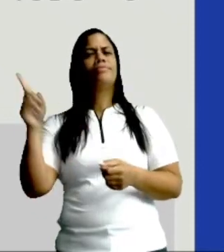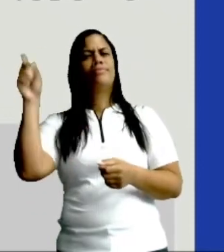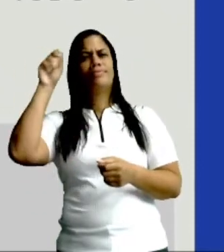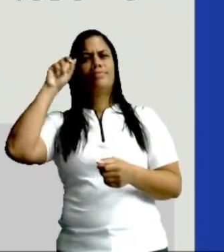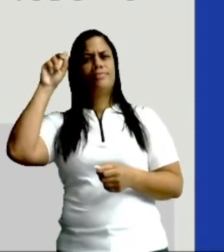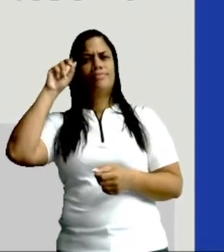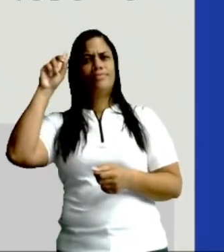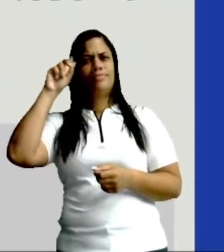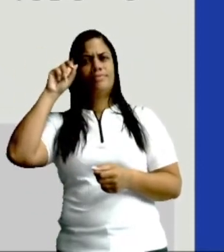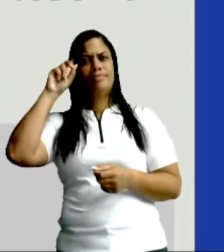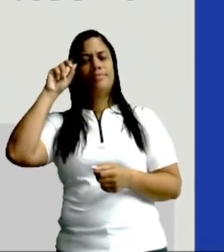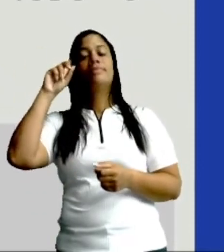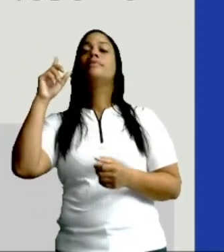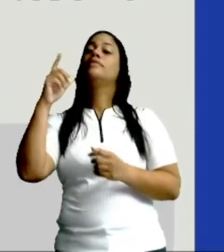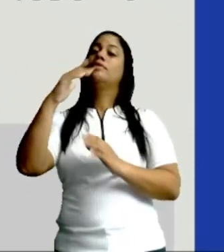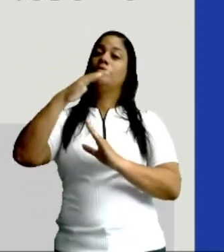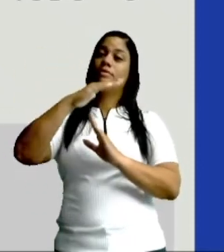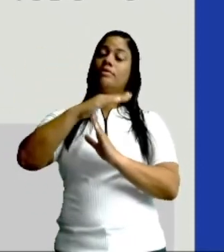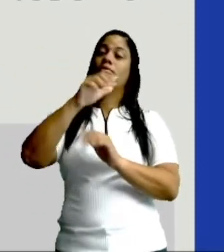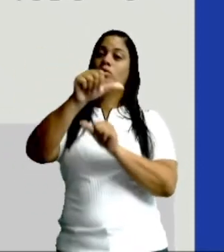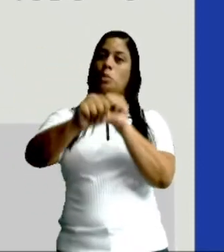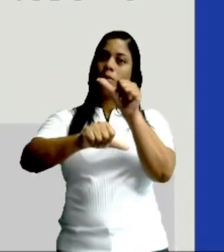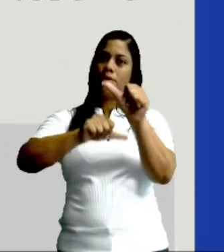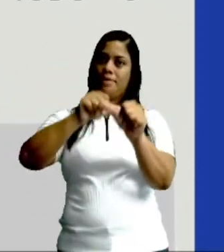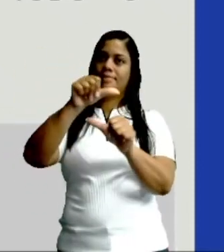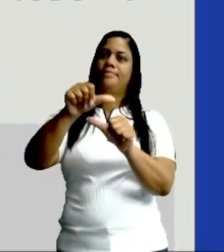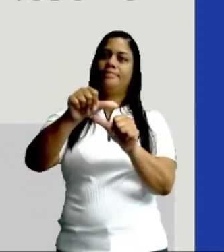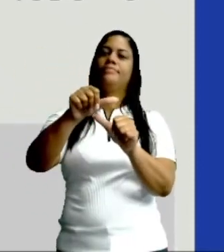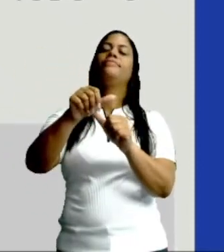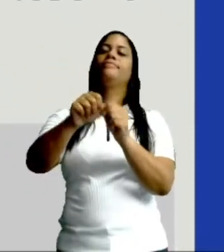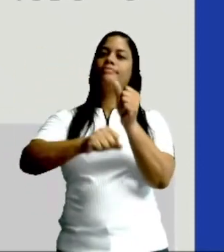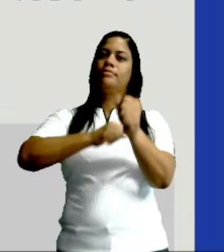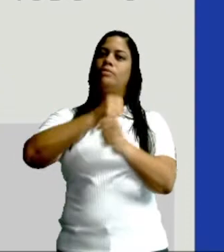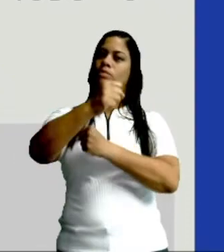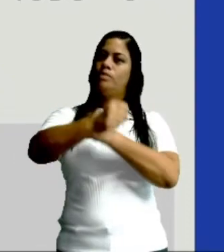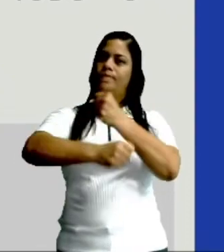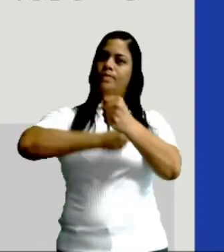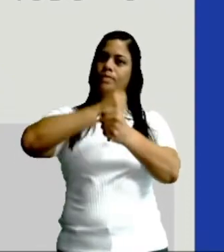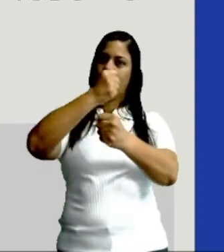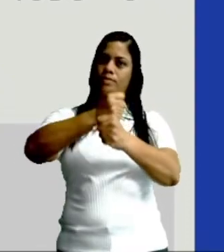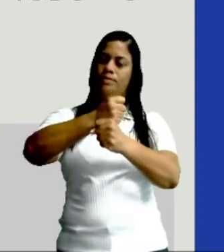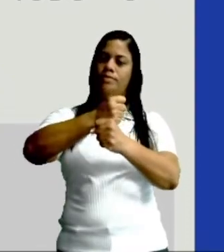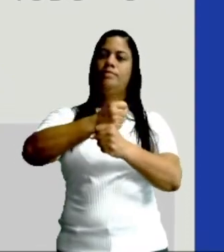diária depende das estações do ano. No inverno, no frio